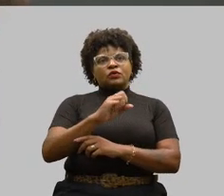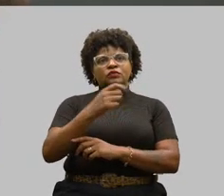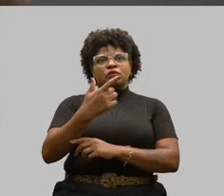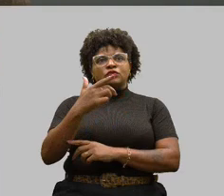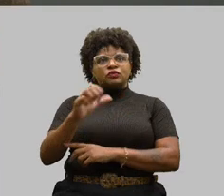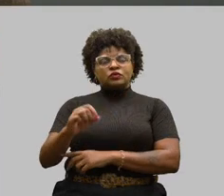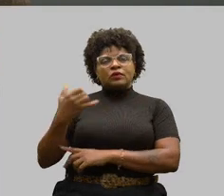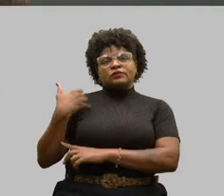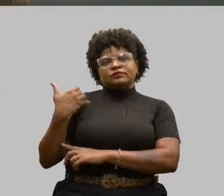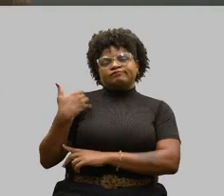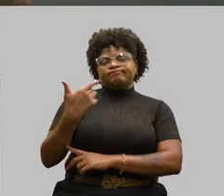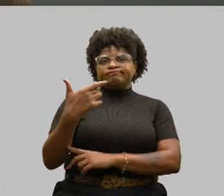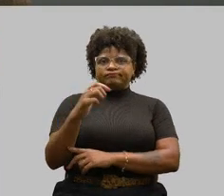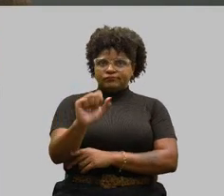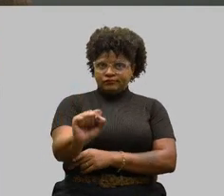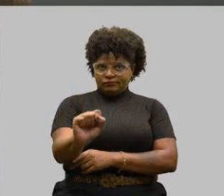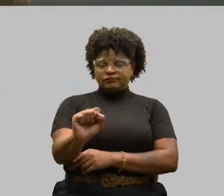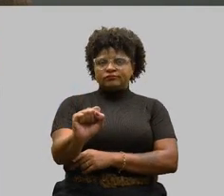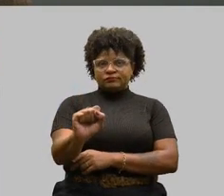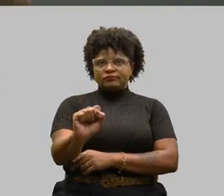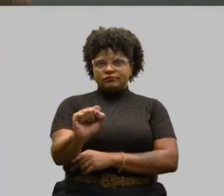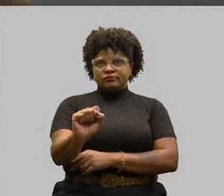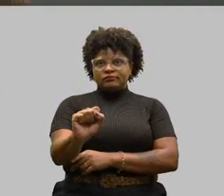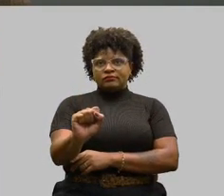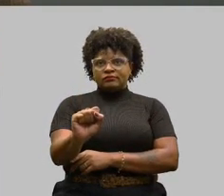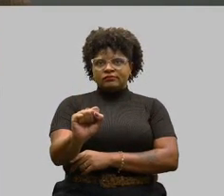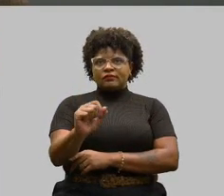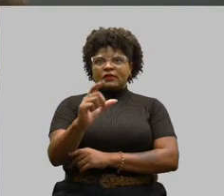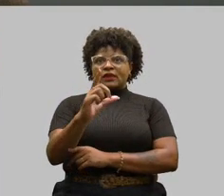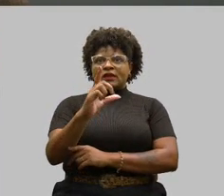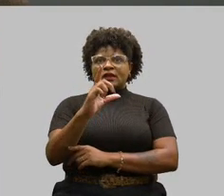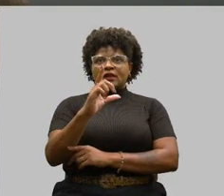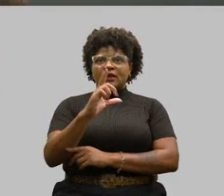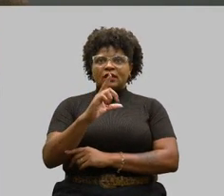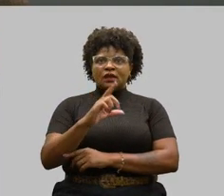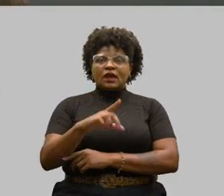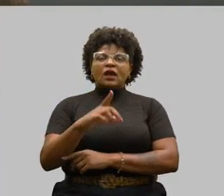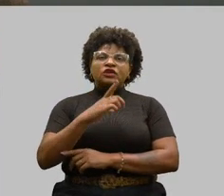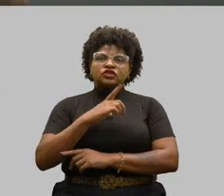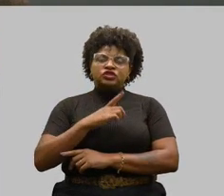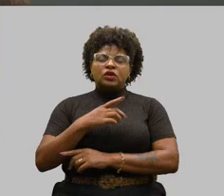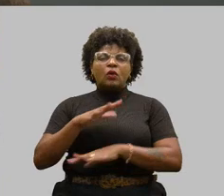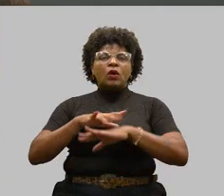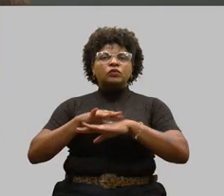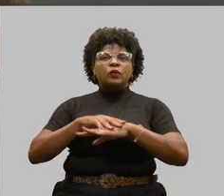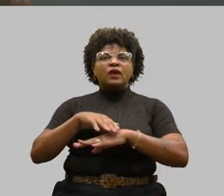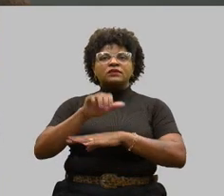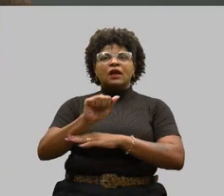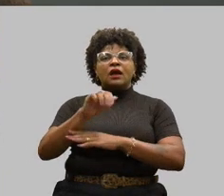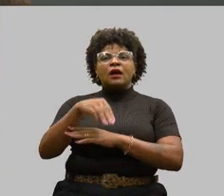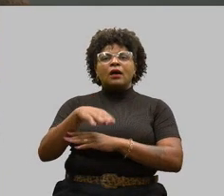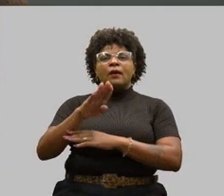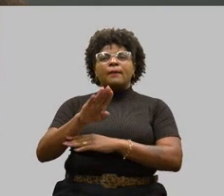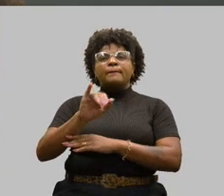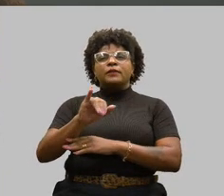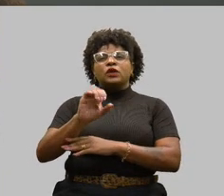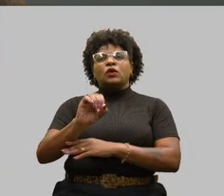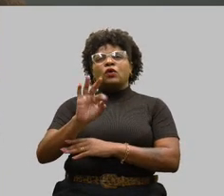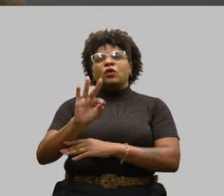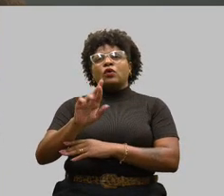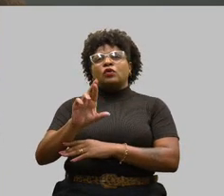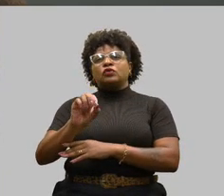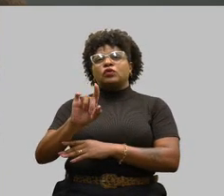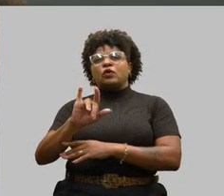28 anos e era portador de amiotrofia espial cuja doença ela